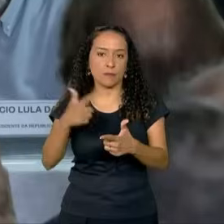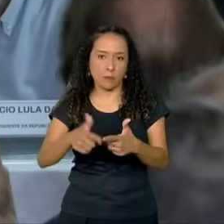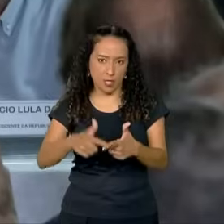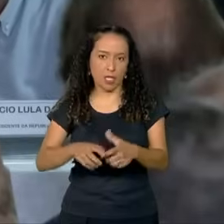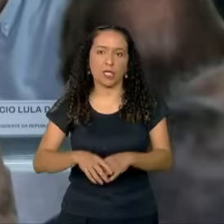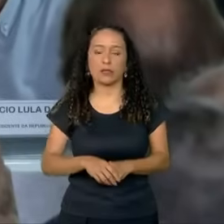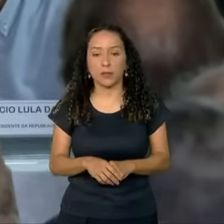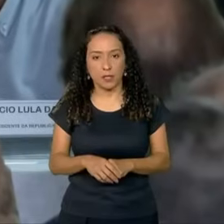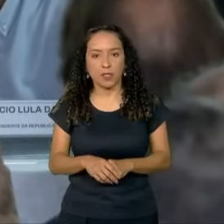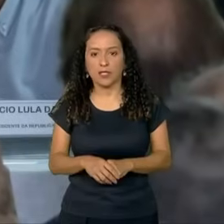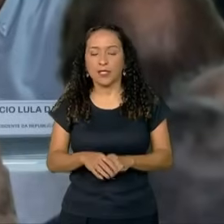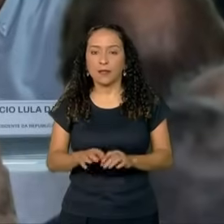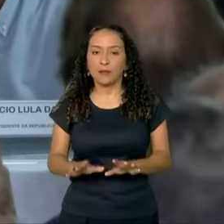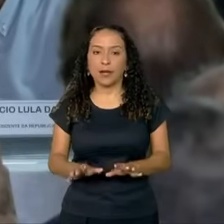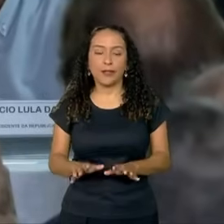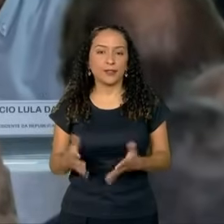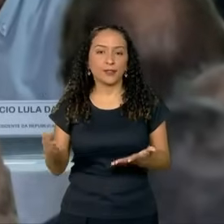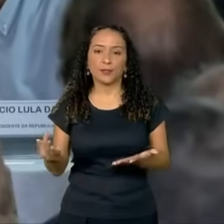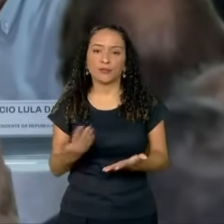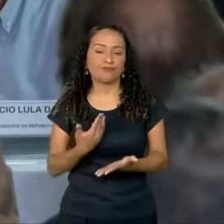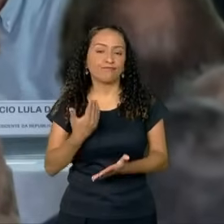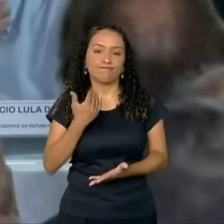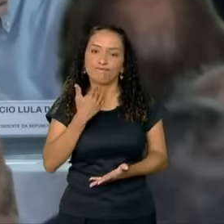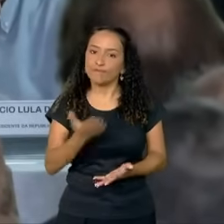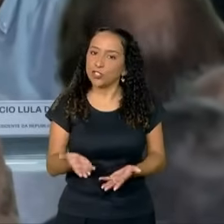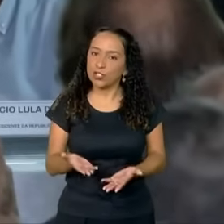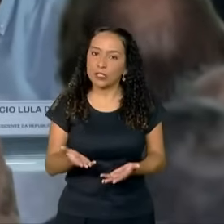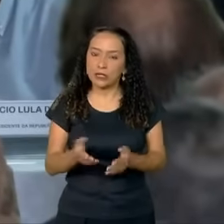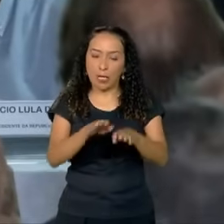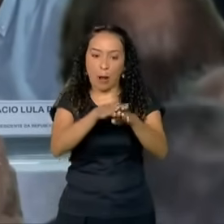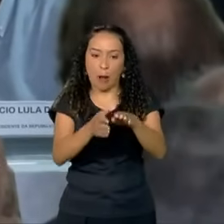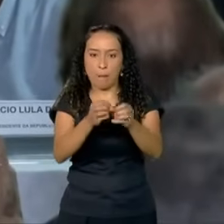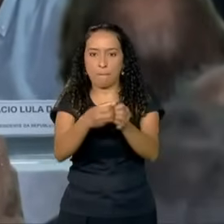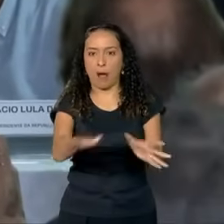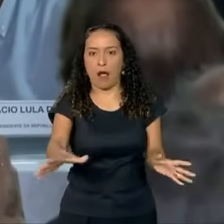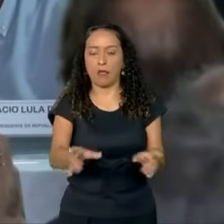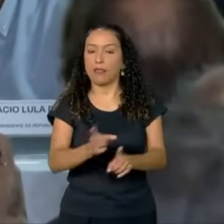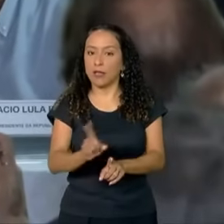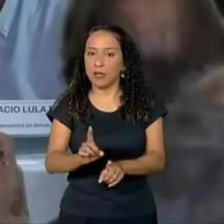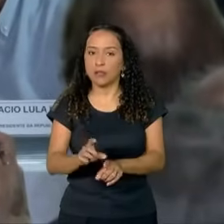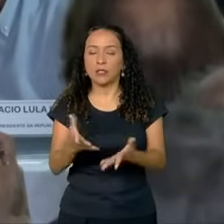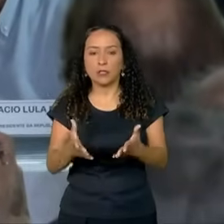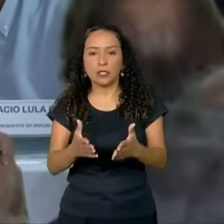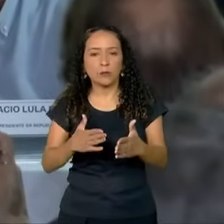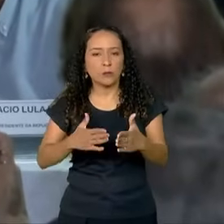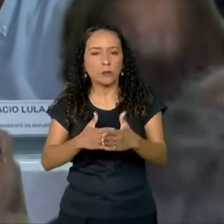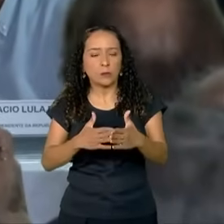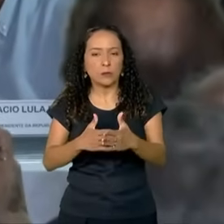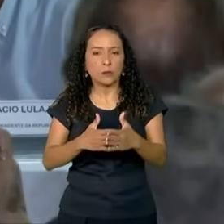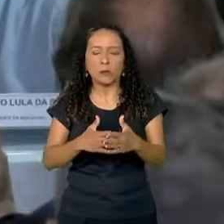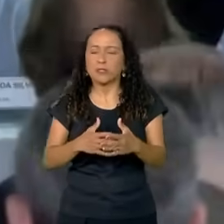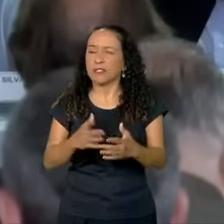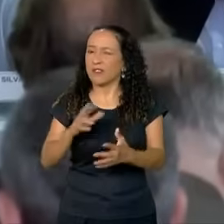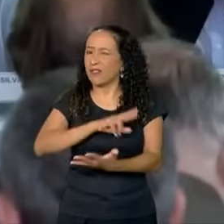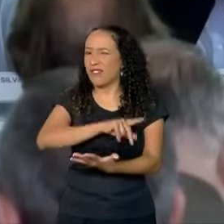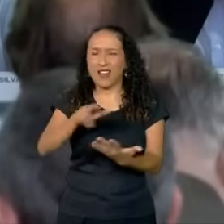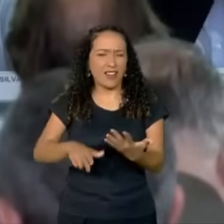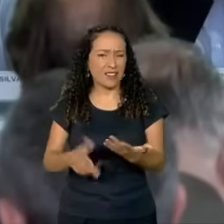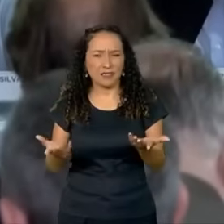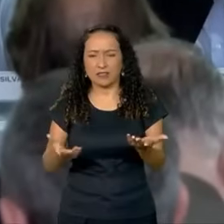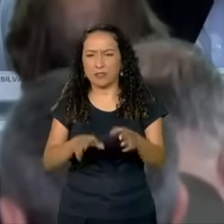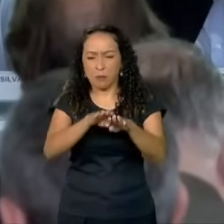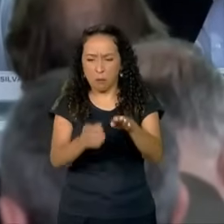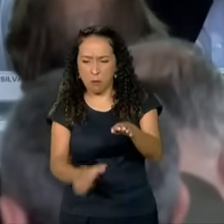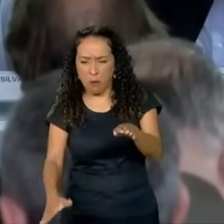grande, mas também não adianta a pressão derrubar a barragem, né? Então, sistema de contenção de cheia sob estresse, né? Rompimento de